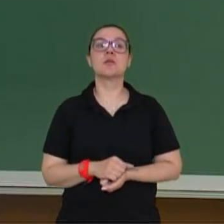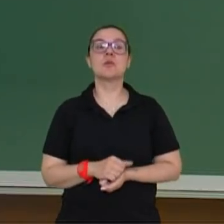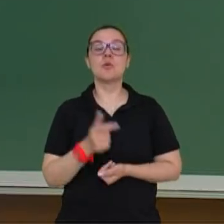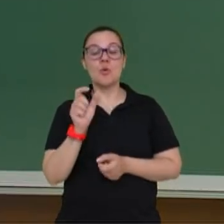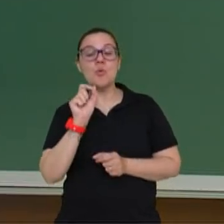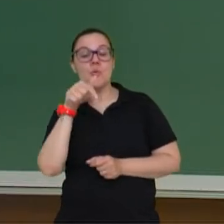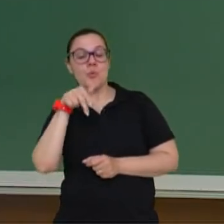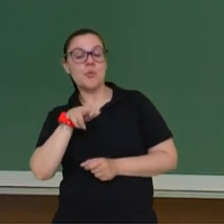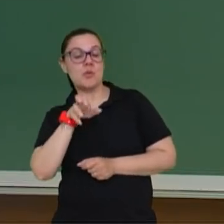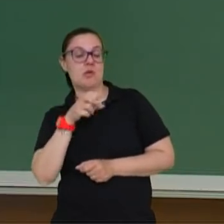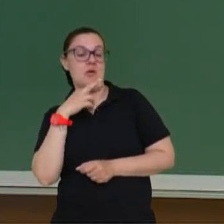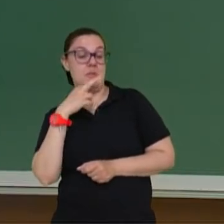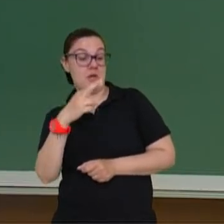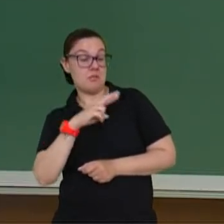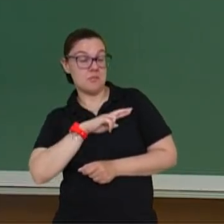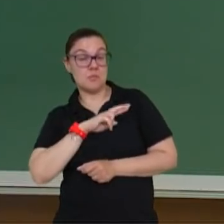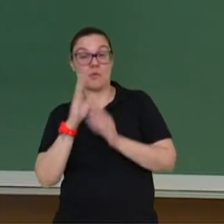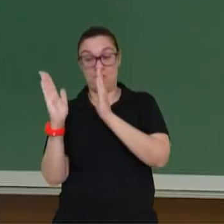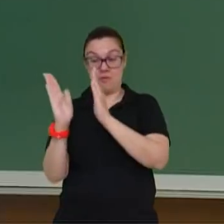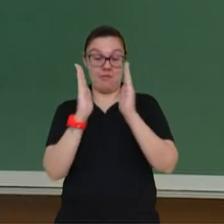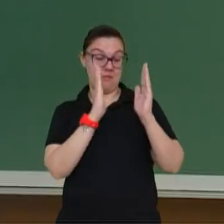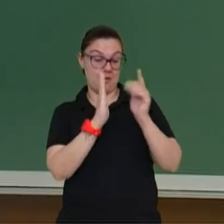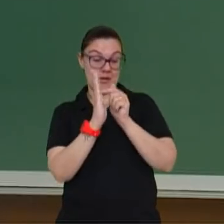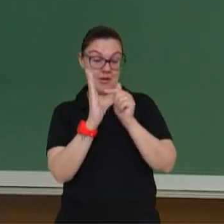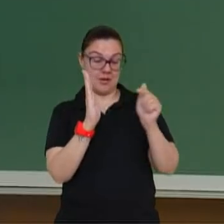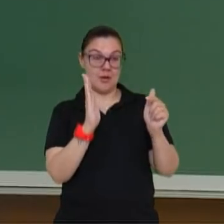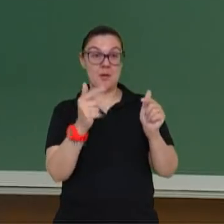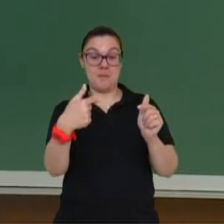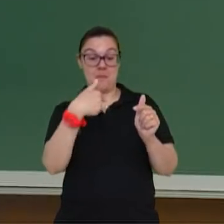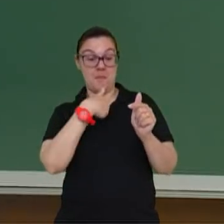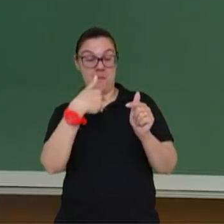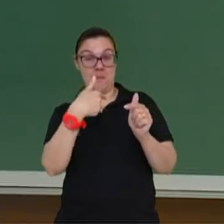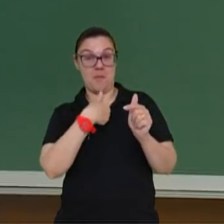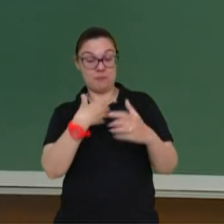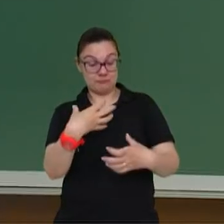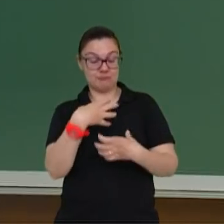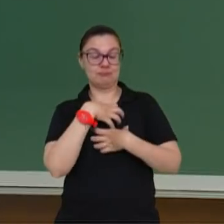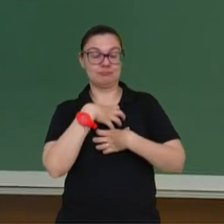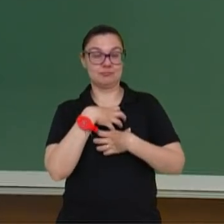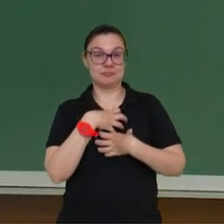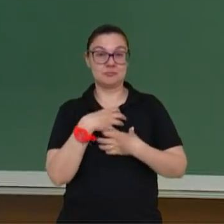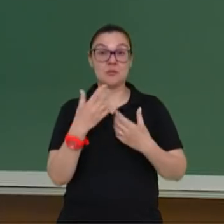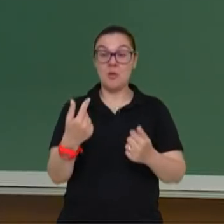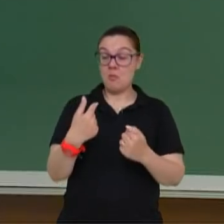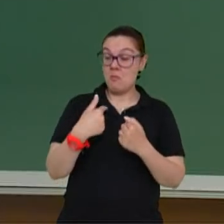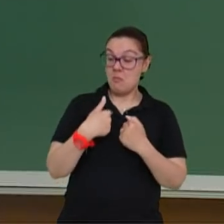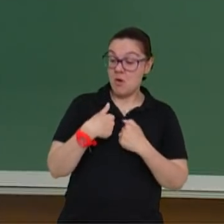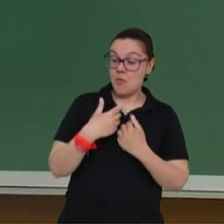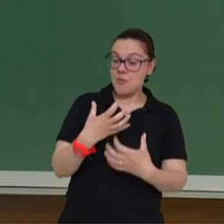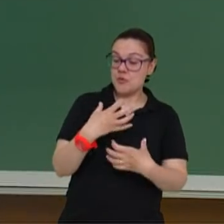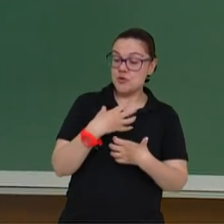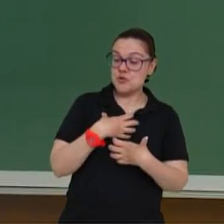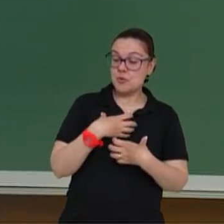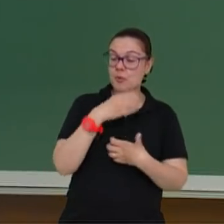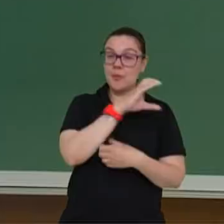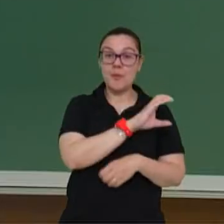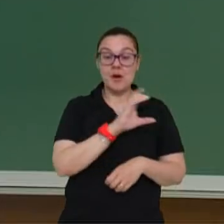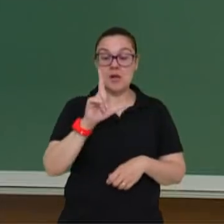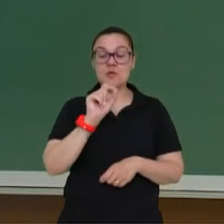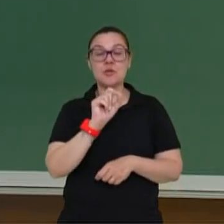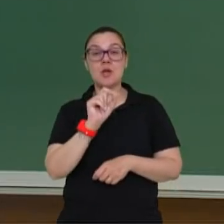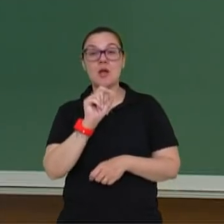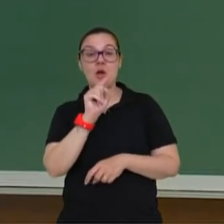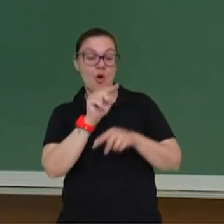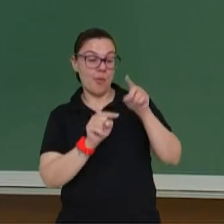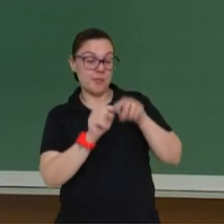deu a resposta a mim? Que é meu estilo. Meu estilo classificamos como